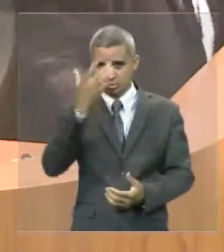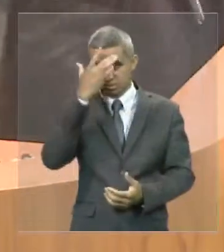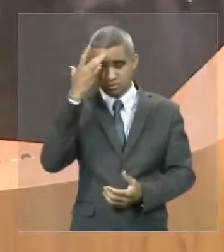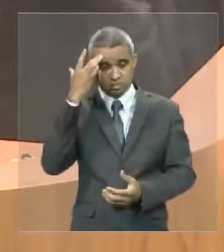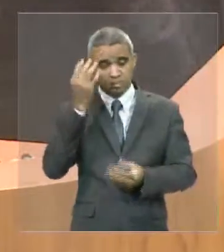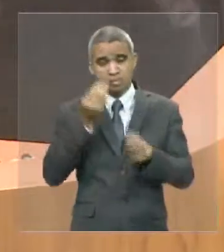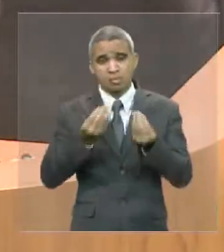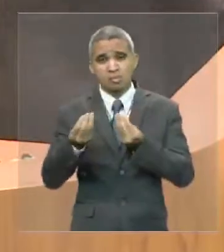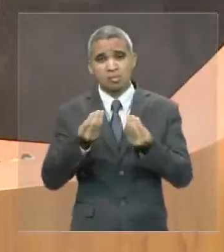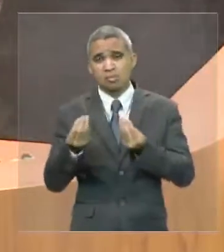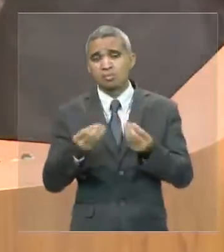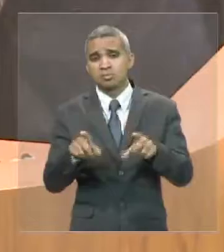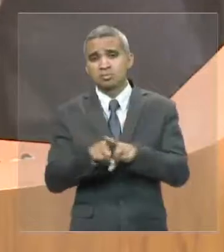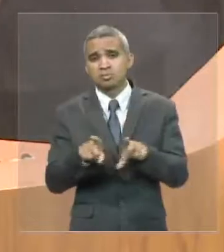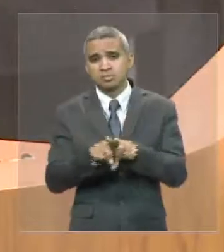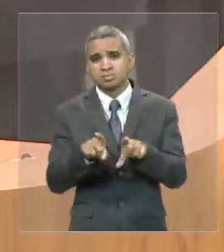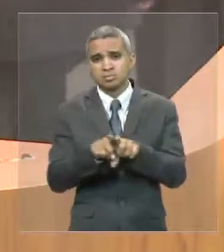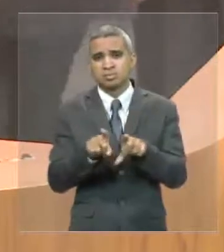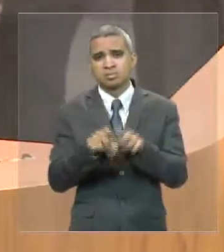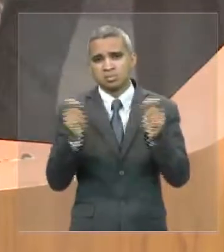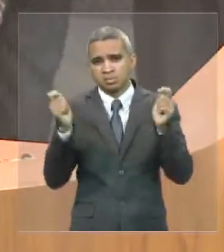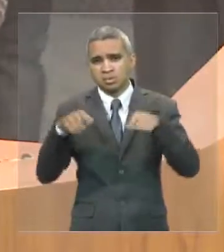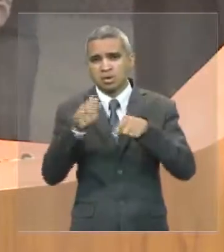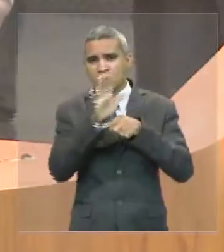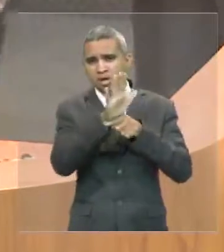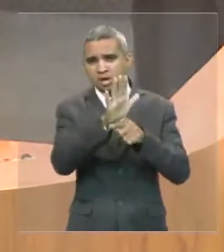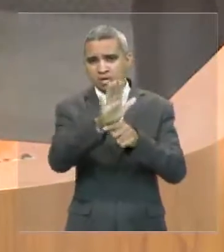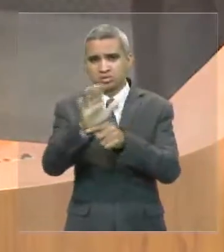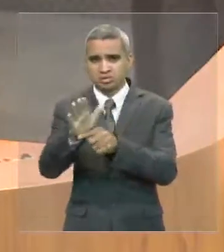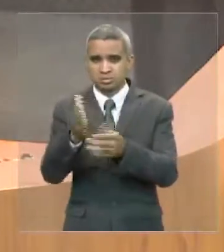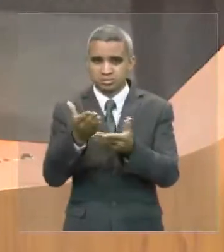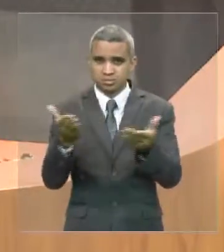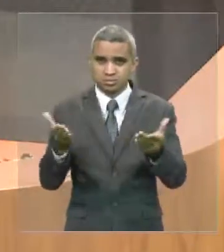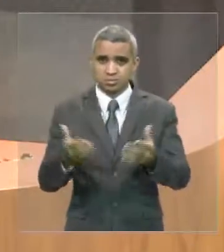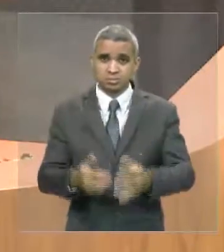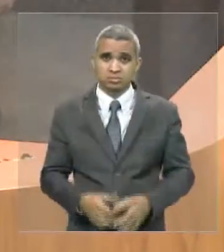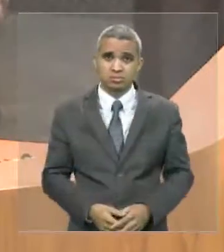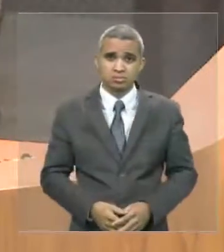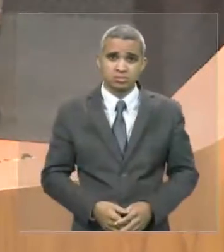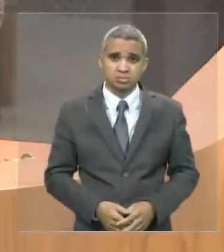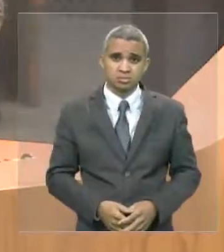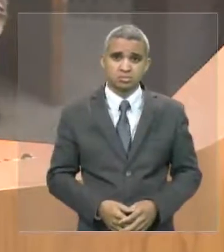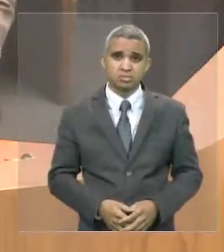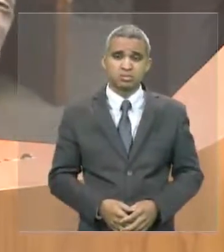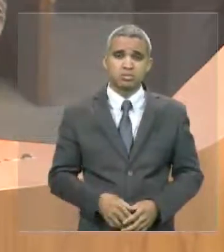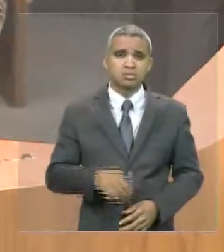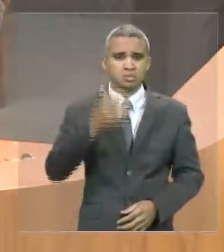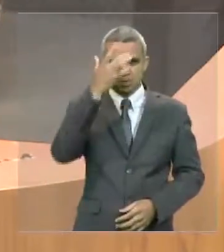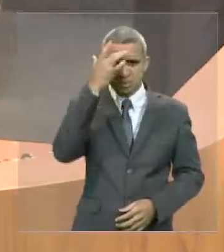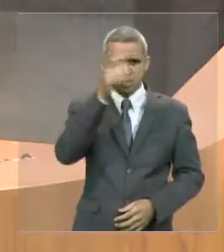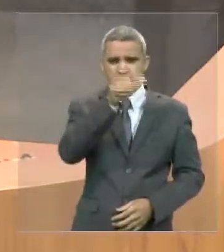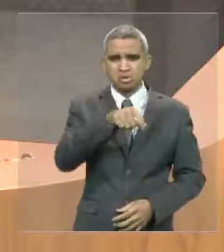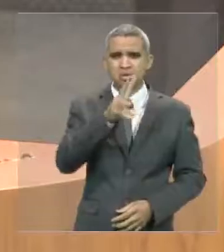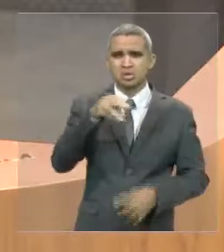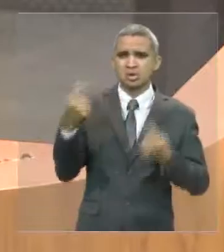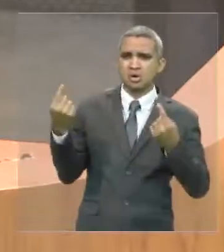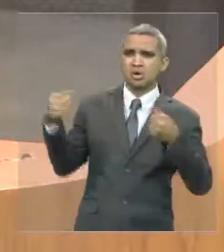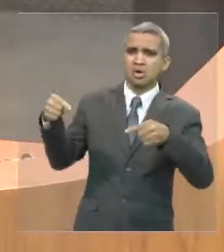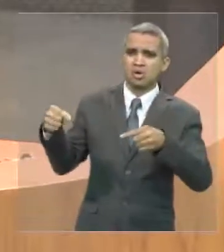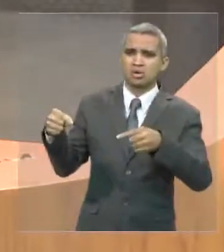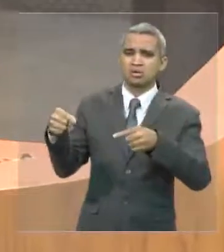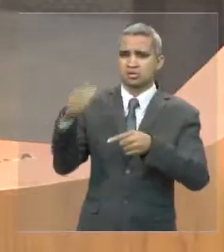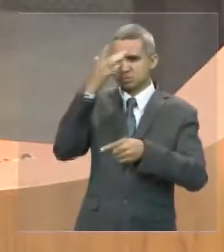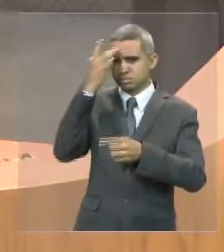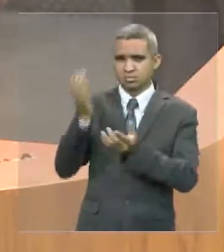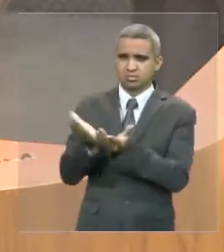também, como ele, todas essas coisas? Quem tentará acusação contra os escolhidos de Deus?